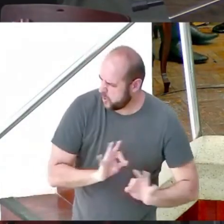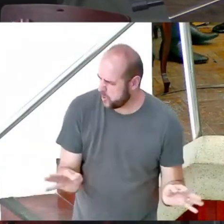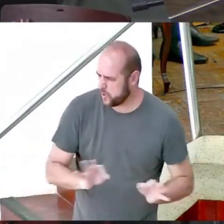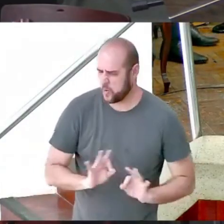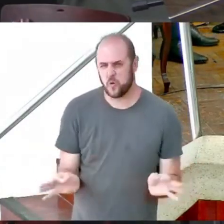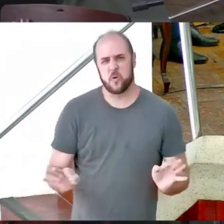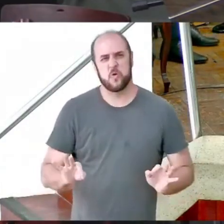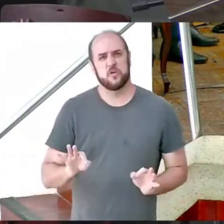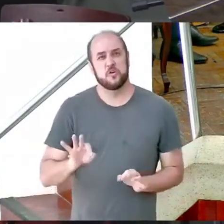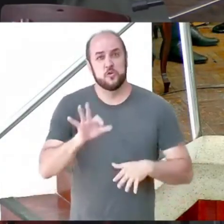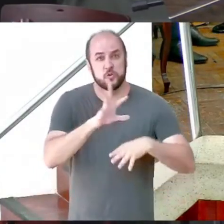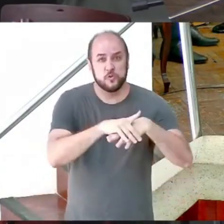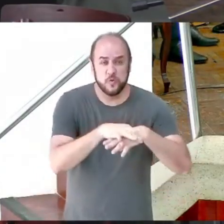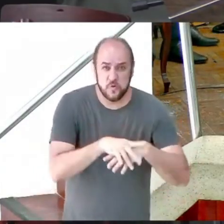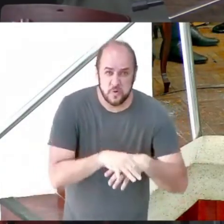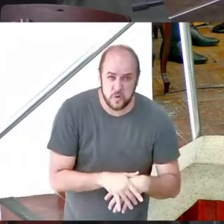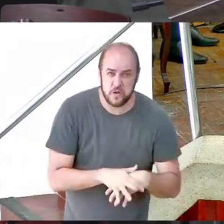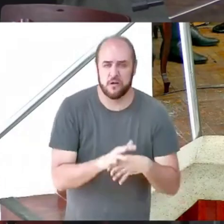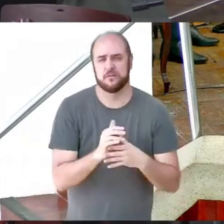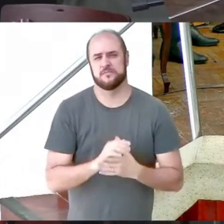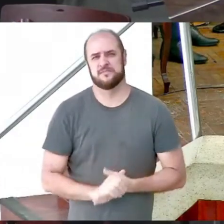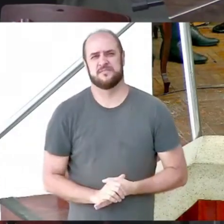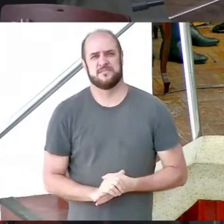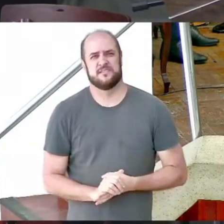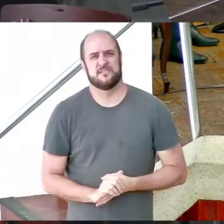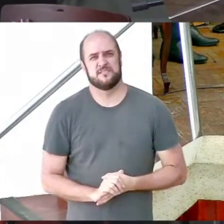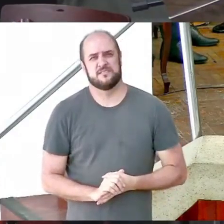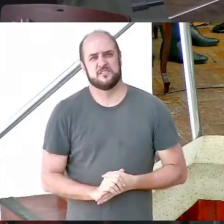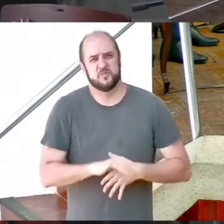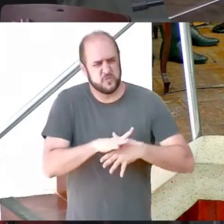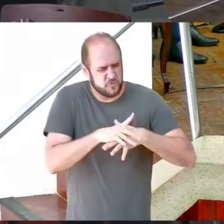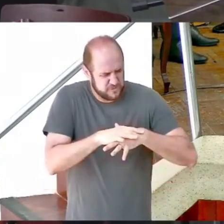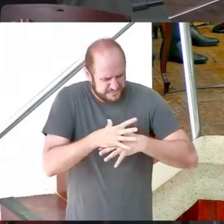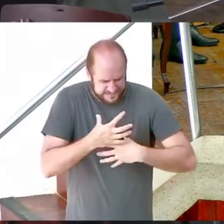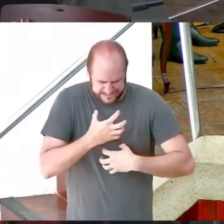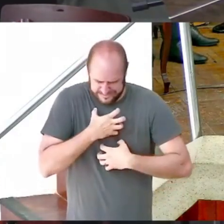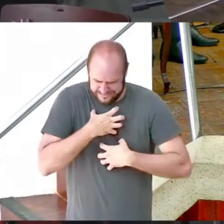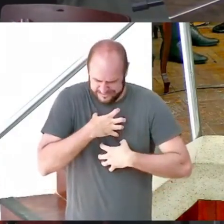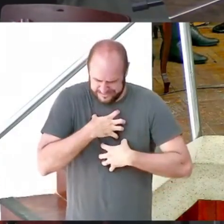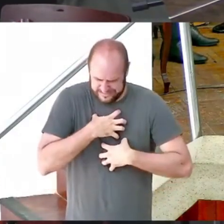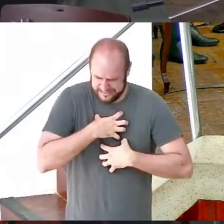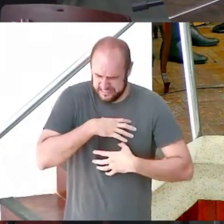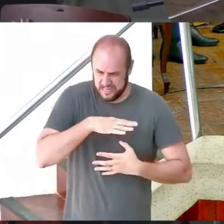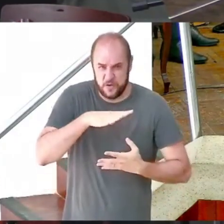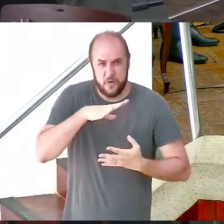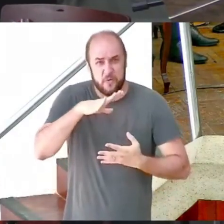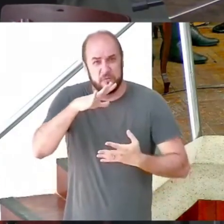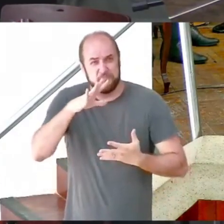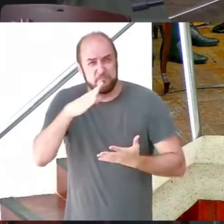imoralidade, doenças que arrancam os nossos amados.